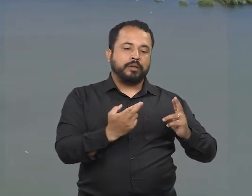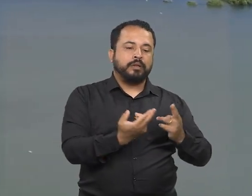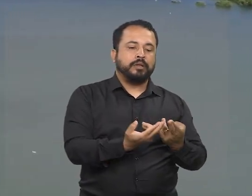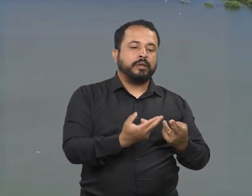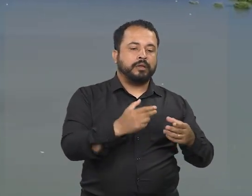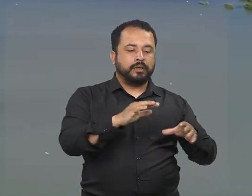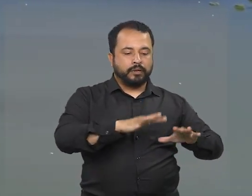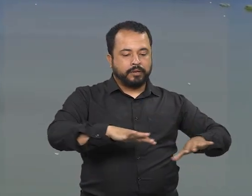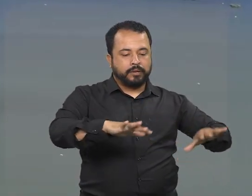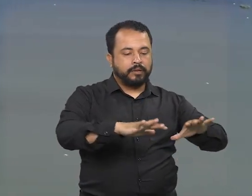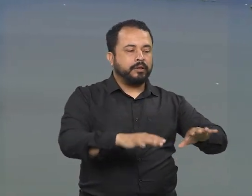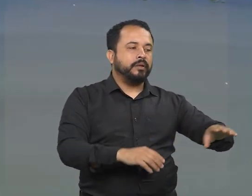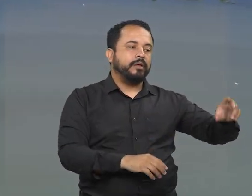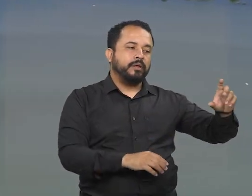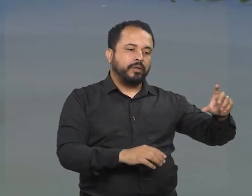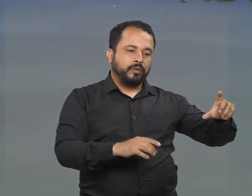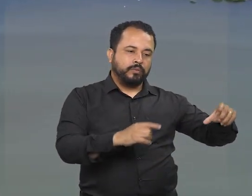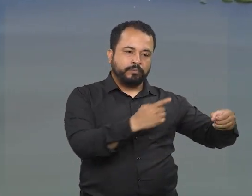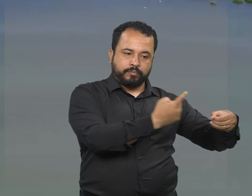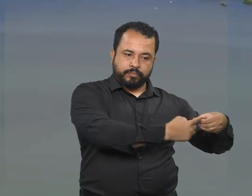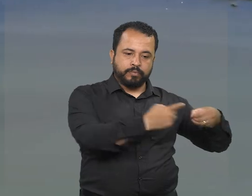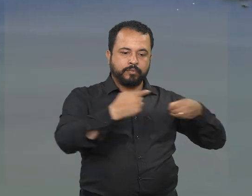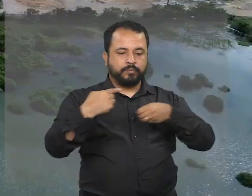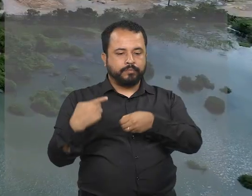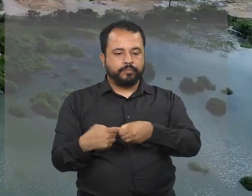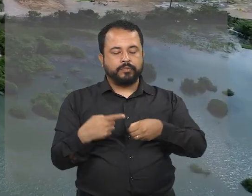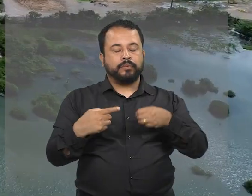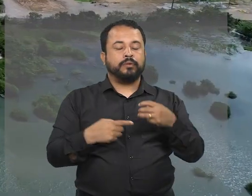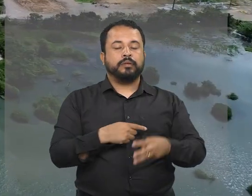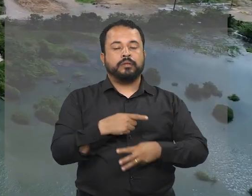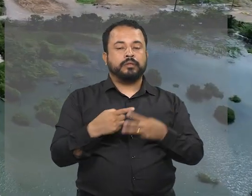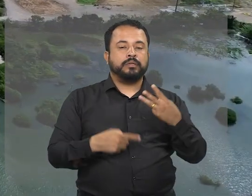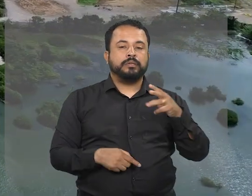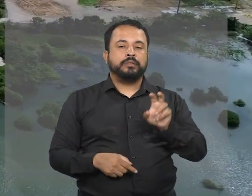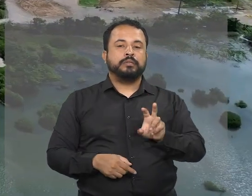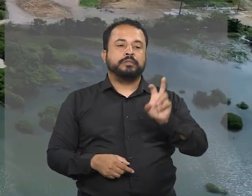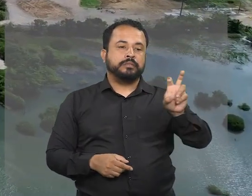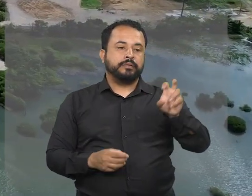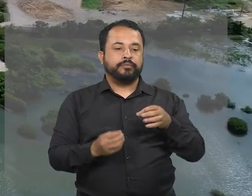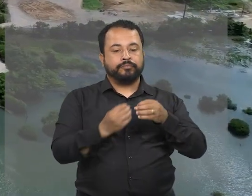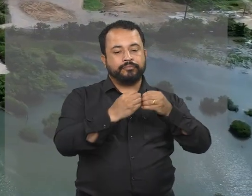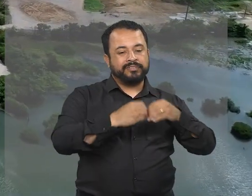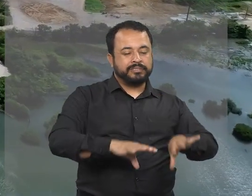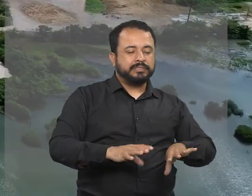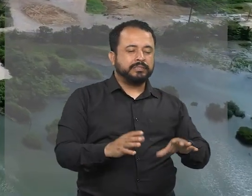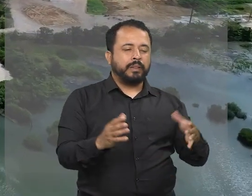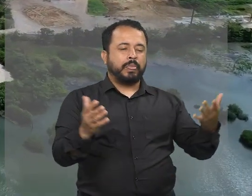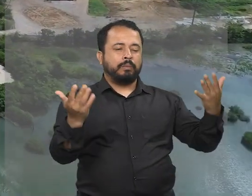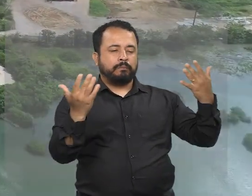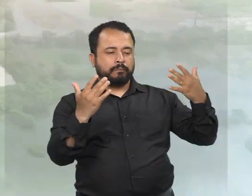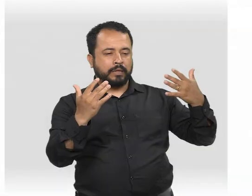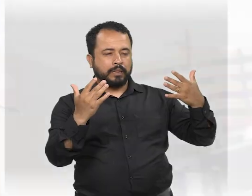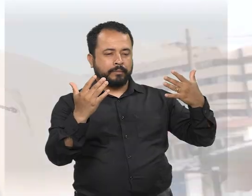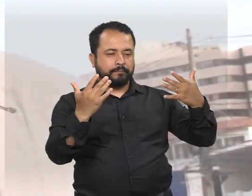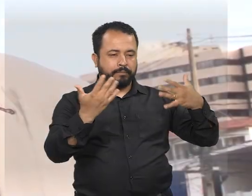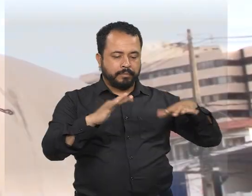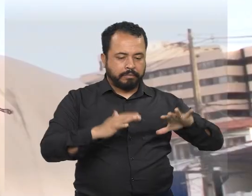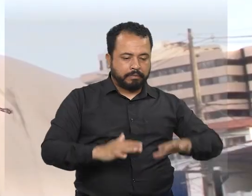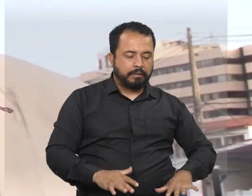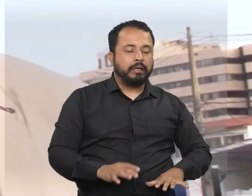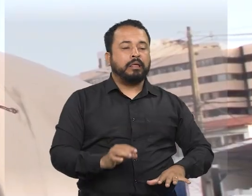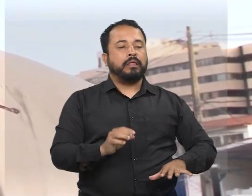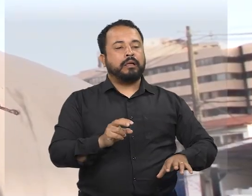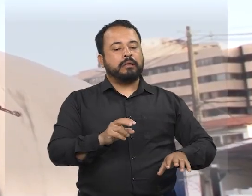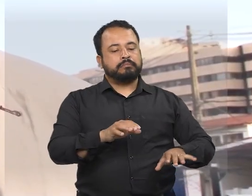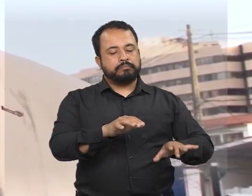dos bairros Bom Parto, Mutange e Pinheiro. 3 dos 5 diretamente afetados pela tragédia. Ele ainda lembra